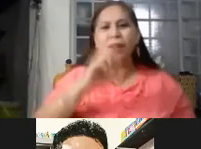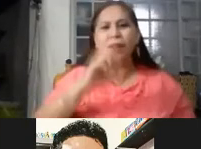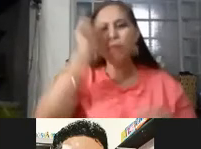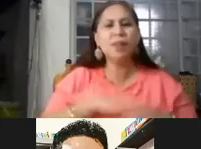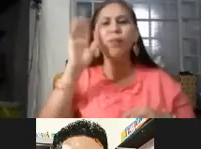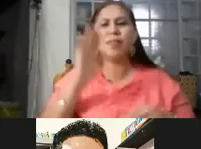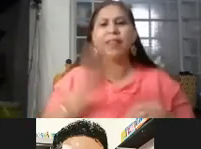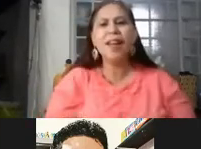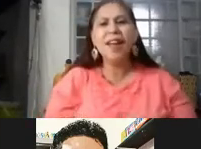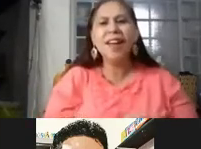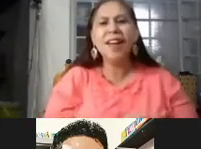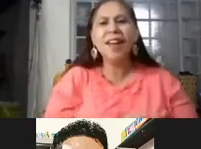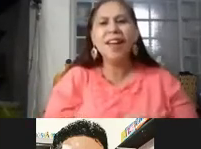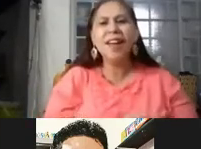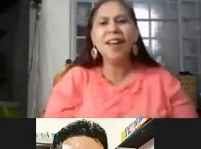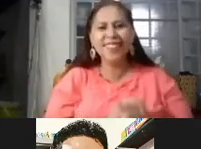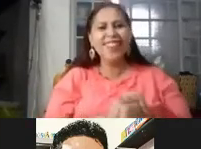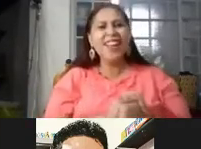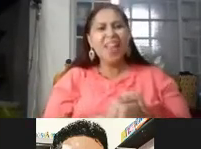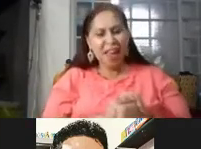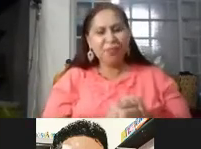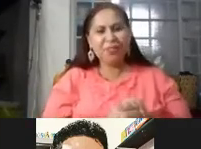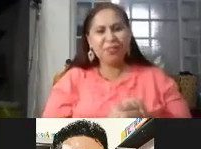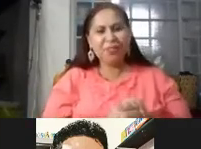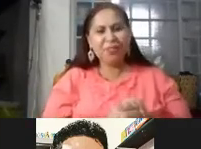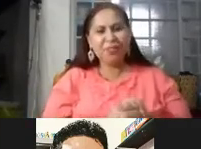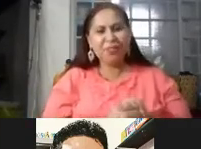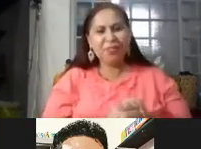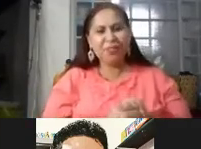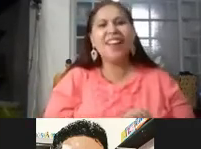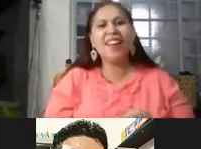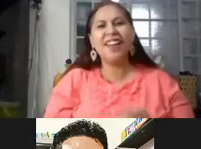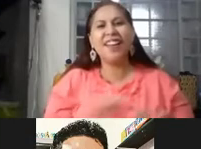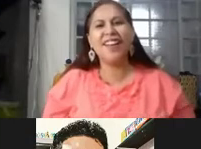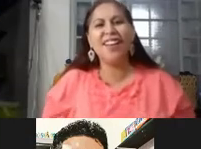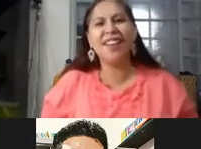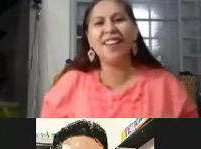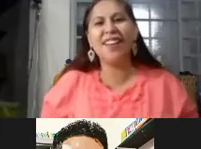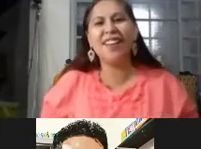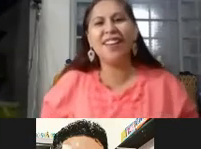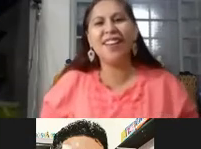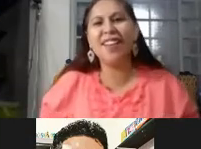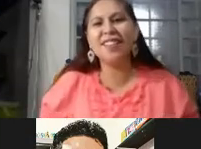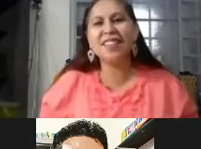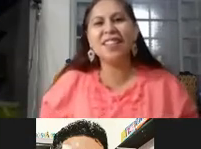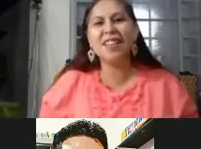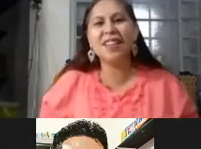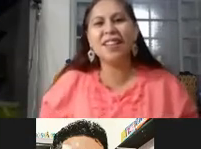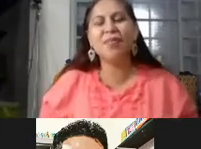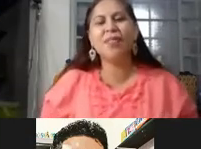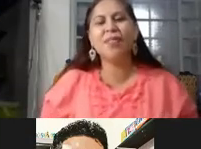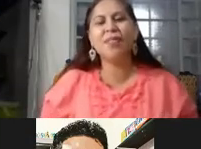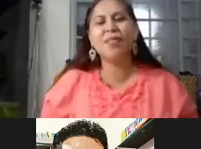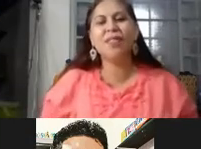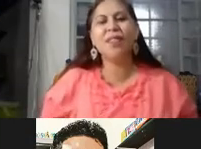muita coisa, né? É verdade. Mas você, o meu celular tem alguns vídeos da aula